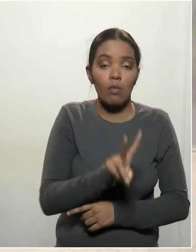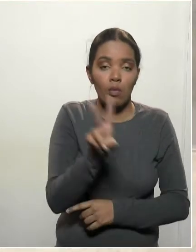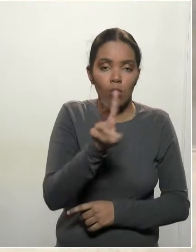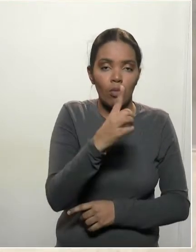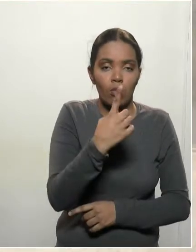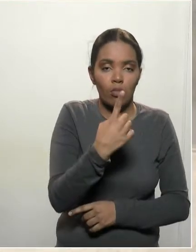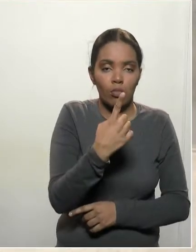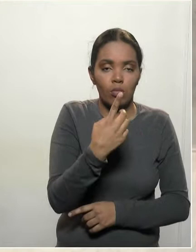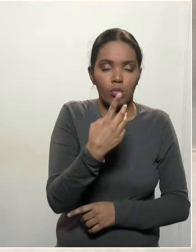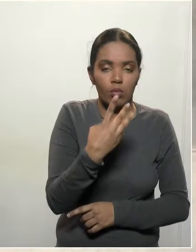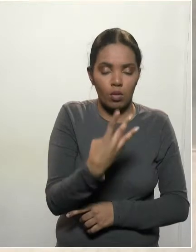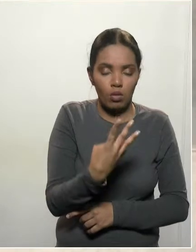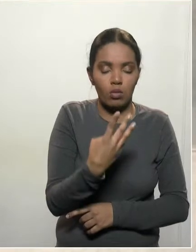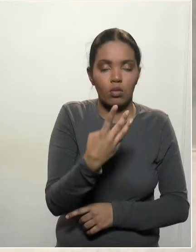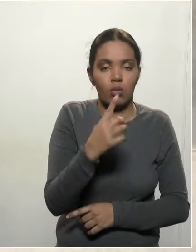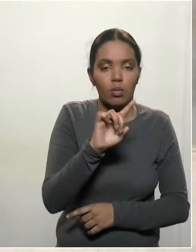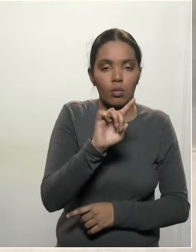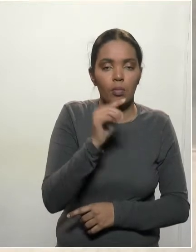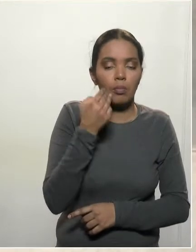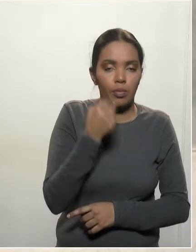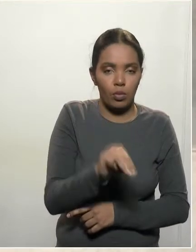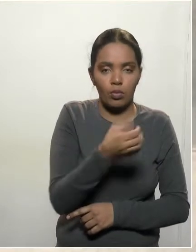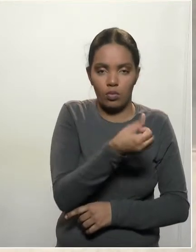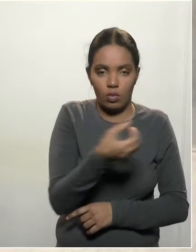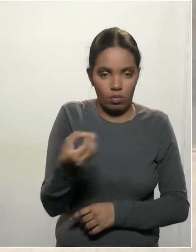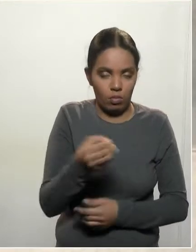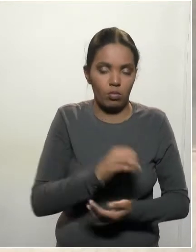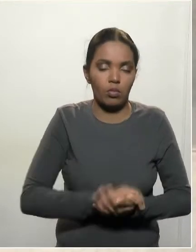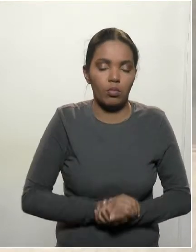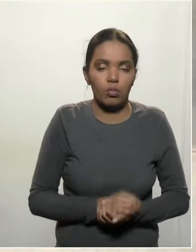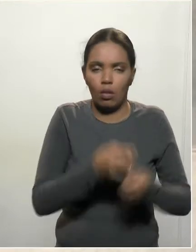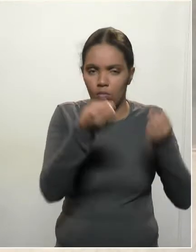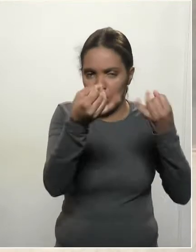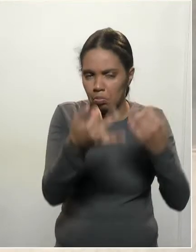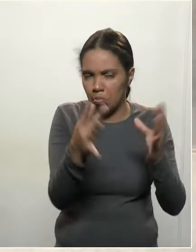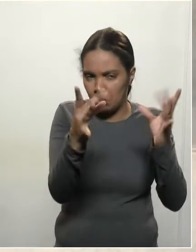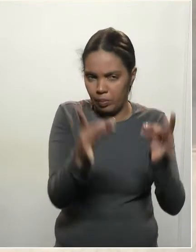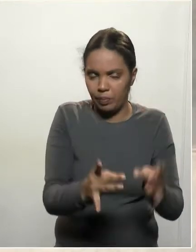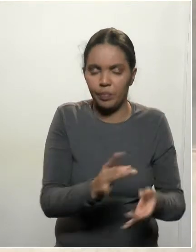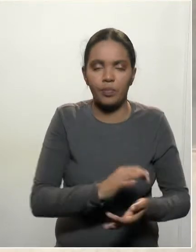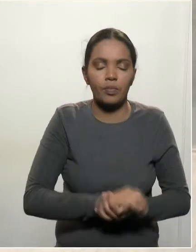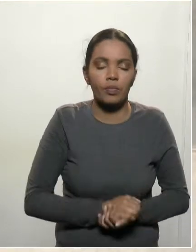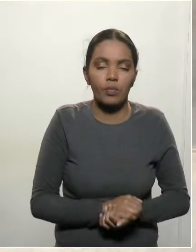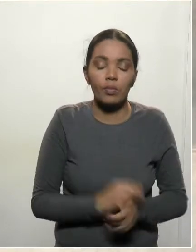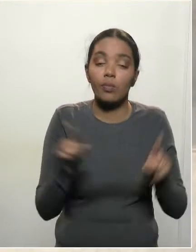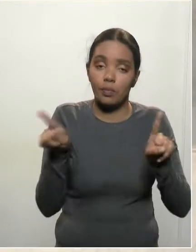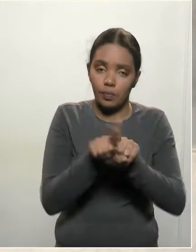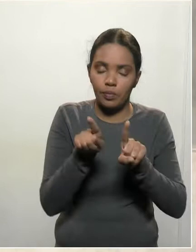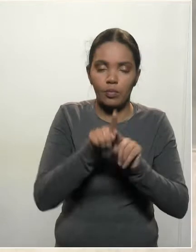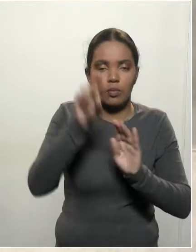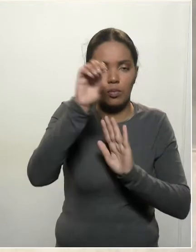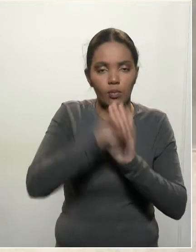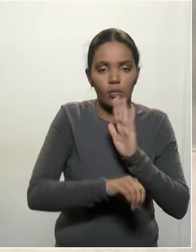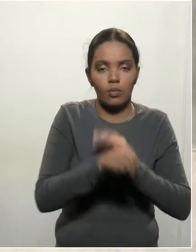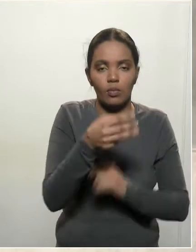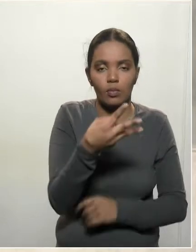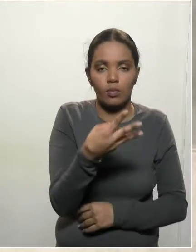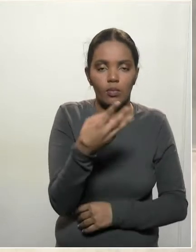600. E fazendo as explicações devidas aqui. Além do que, o ofício